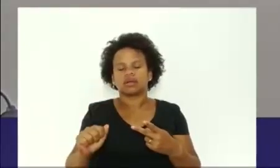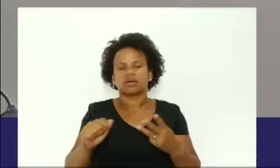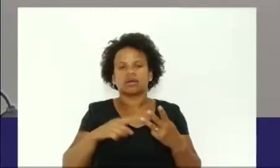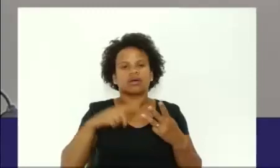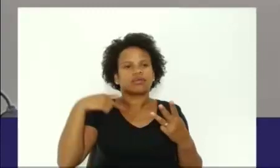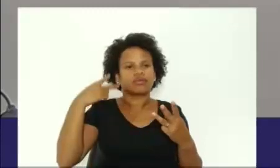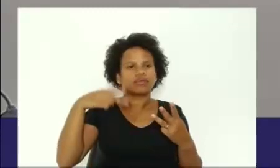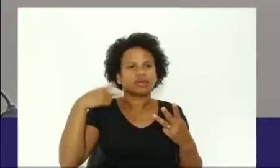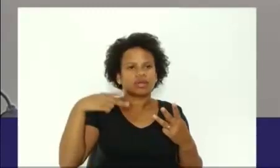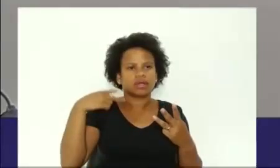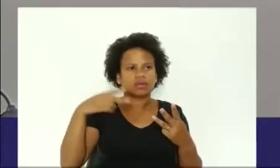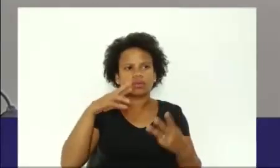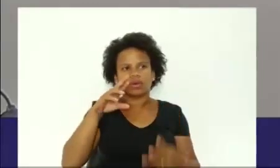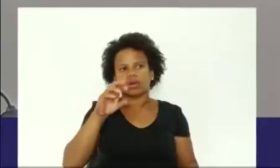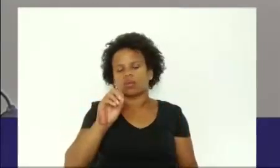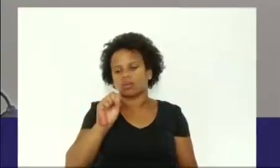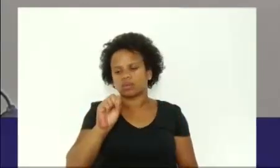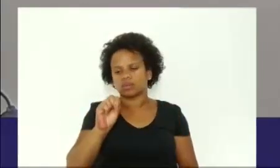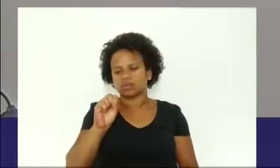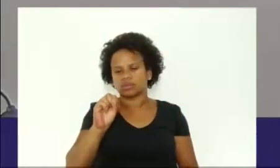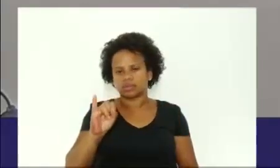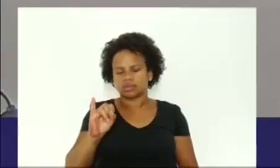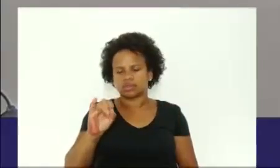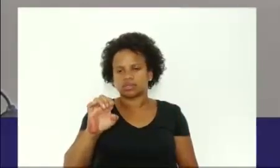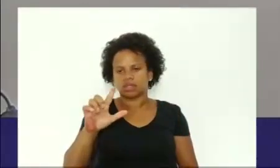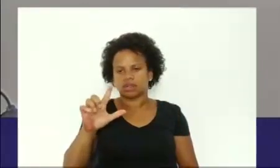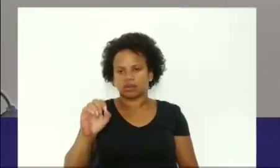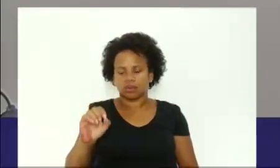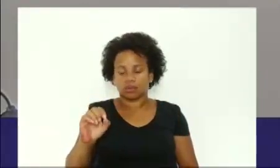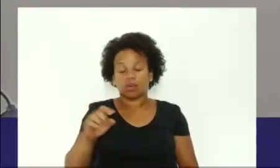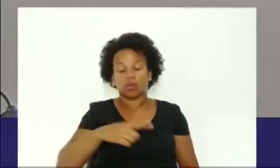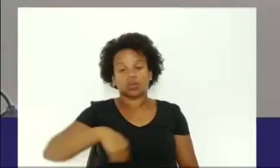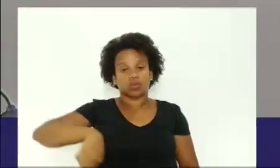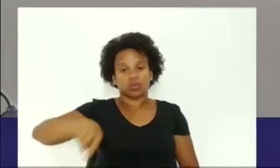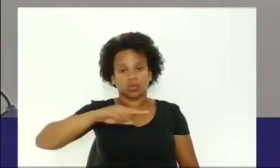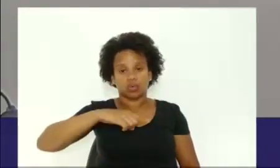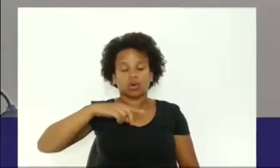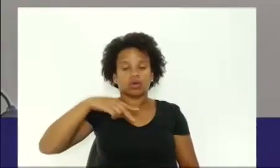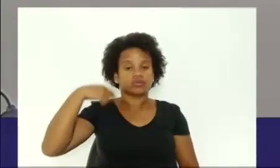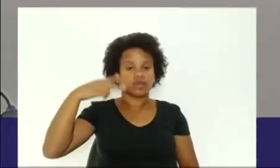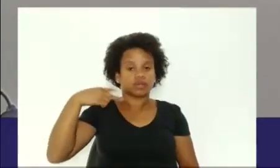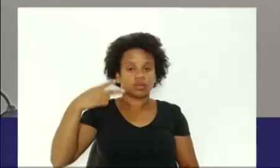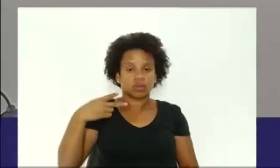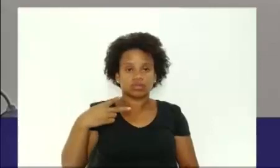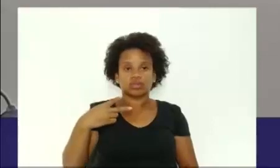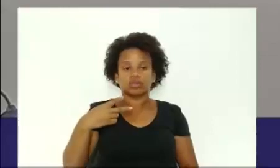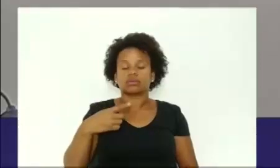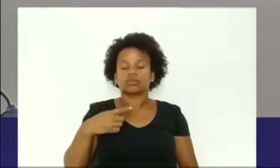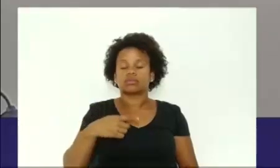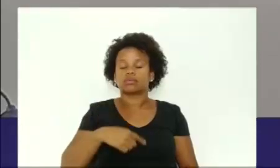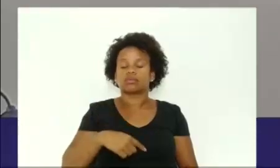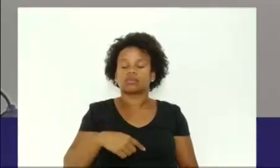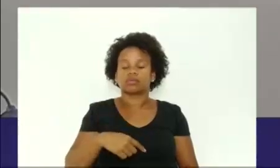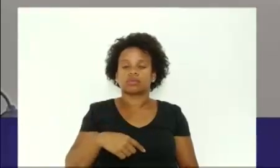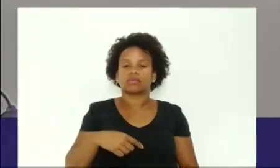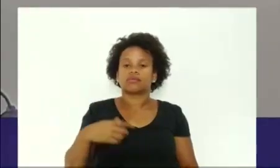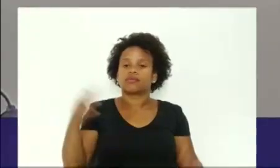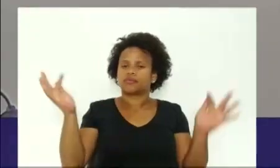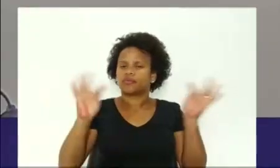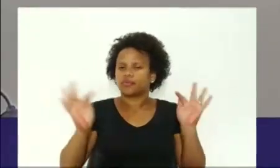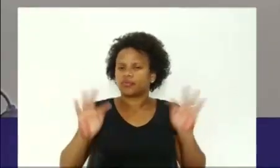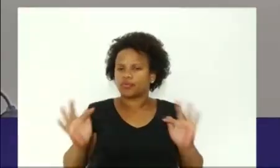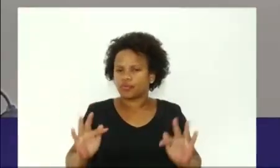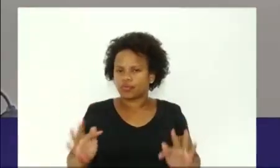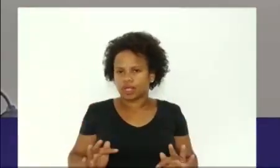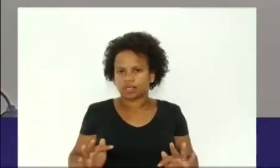vereadora Rosiello. Nós, vereadores, estamos muito felizes